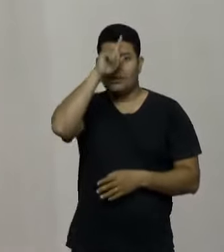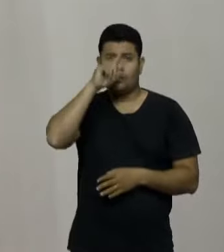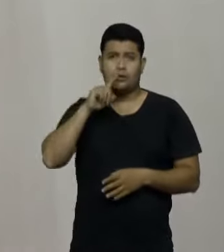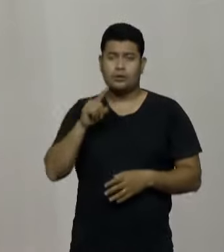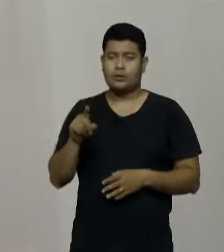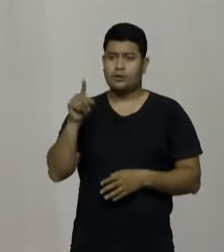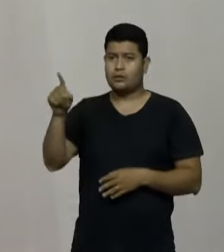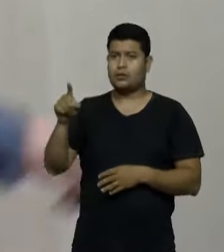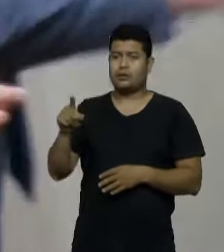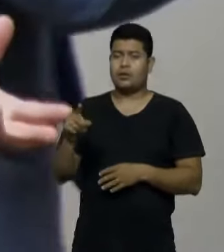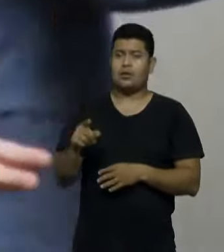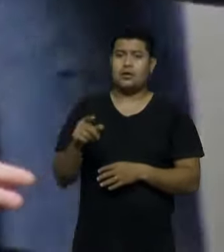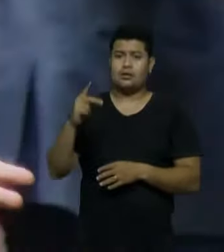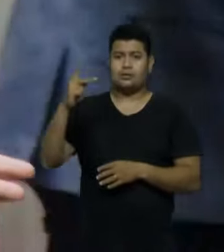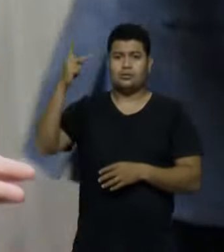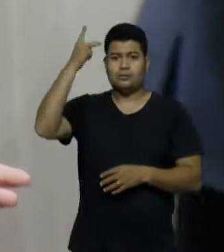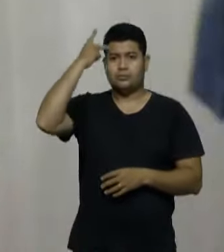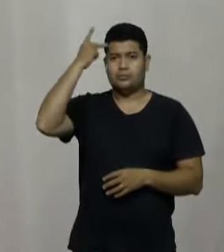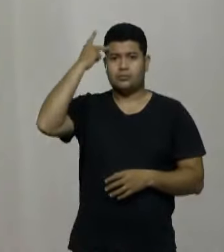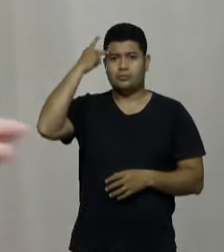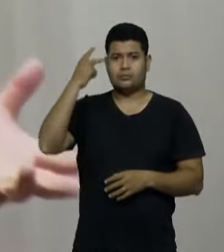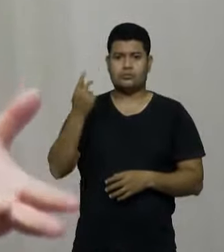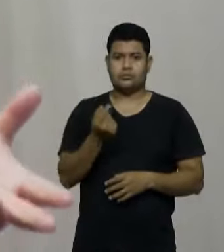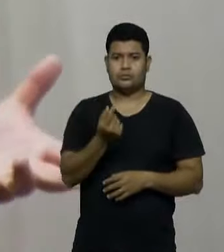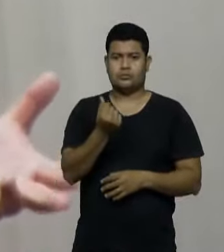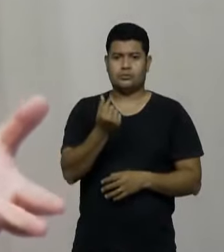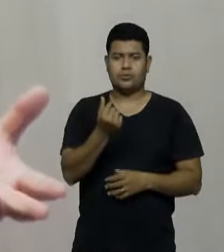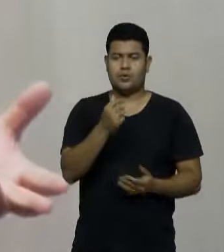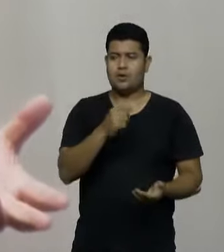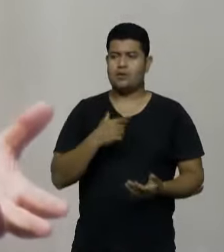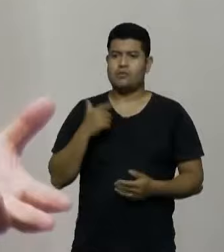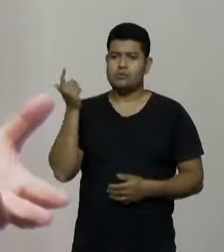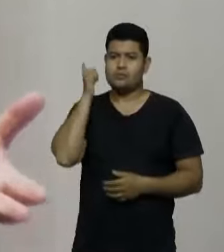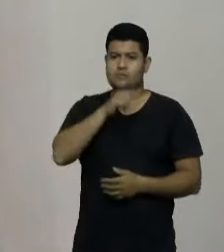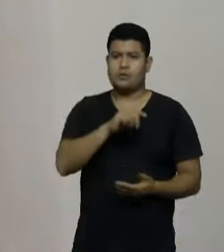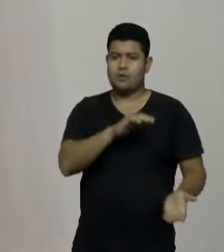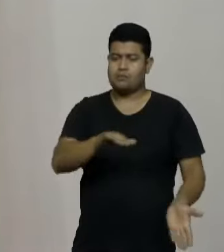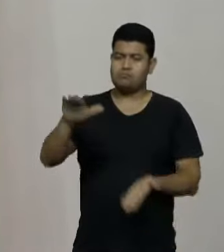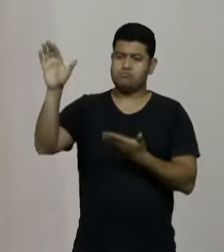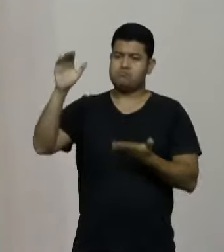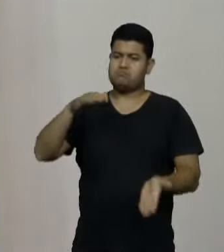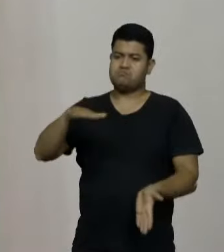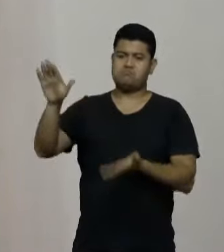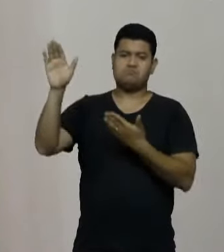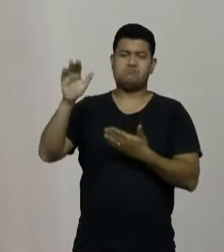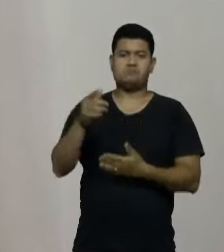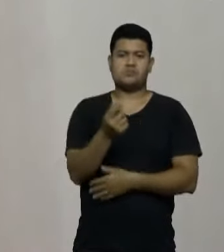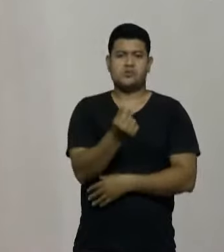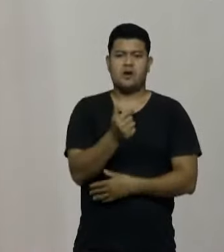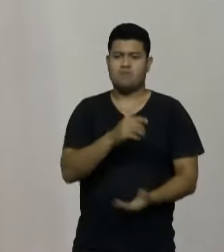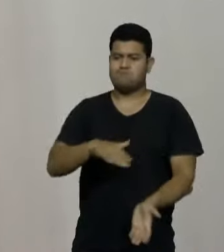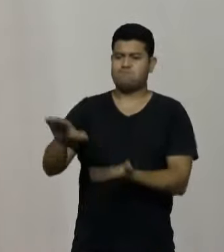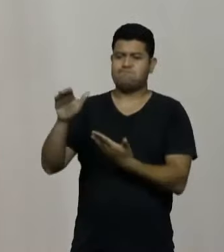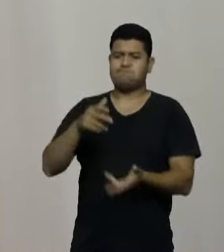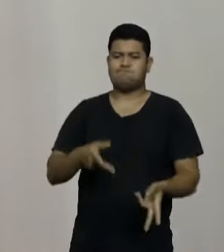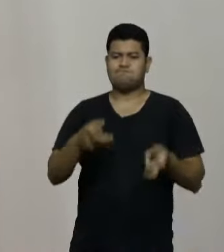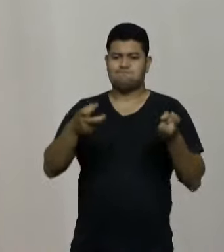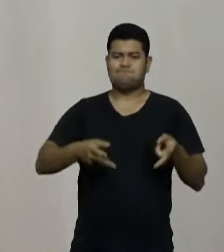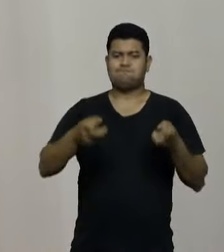levar o nosso dinheiro de boa, sem fazer esforço nenhum. Então, é isso que eu queria